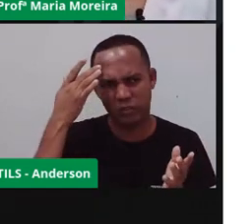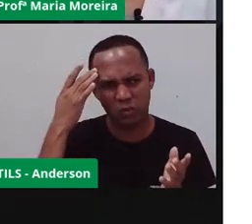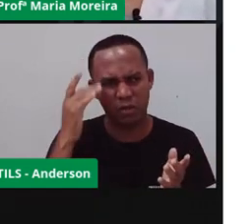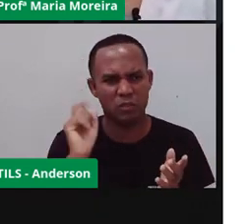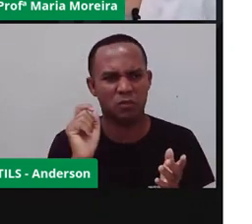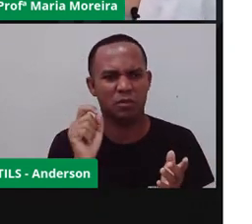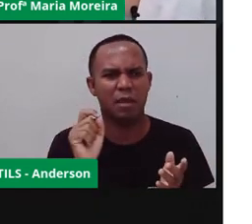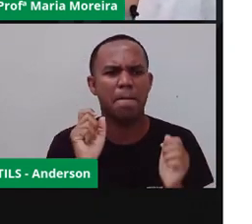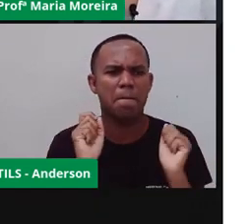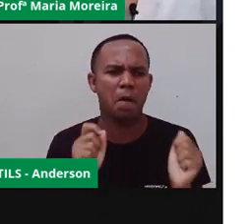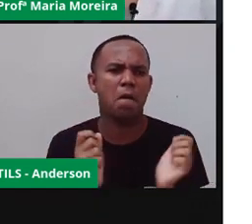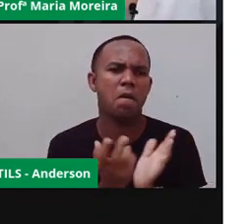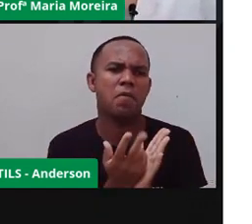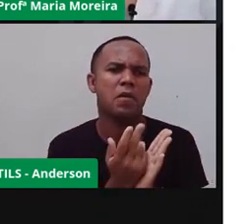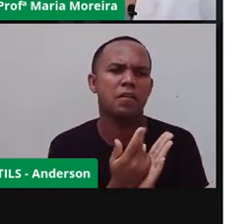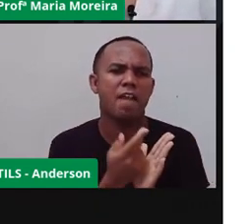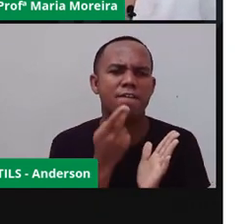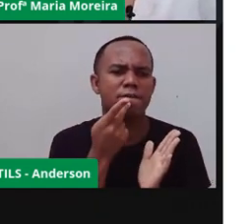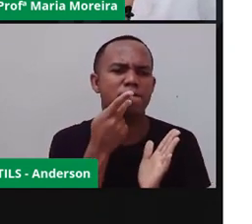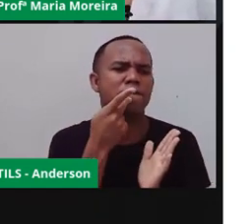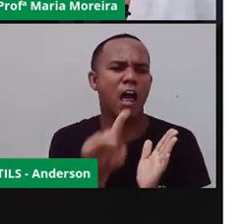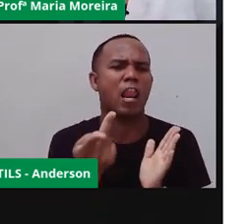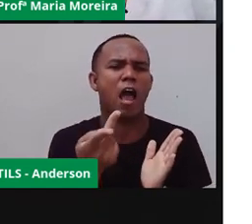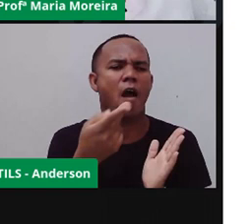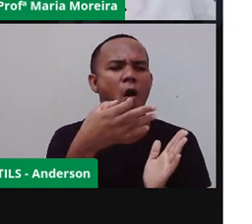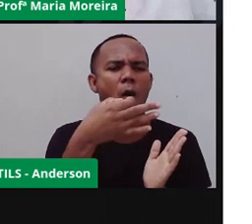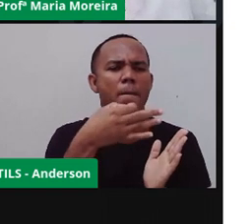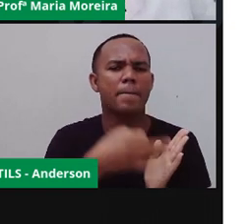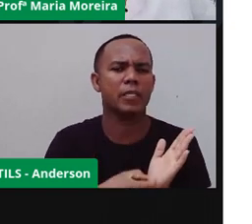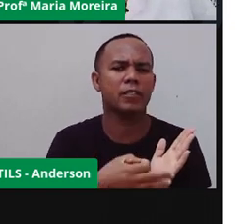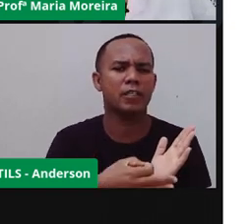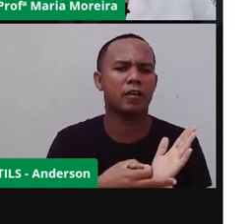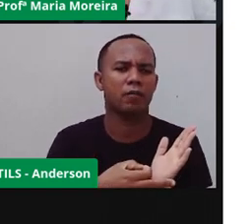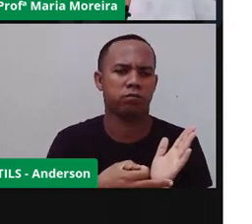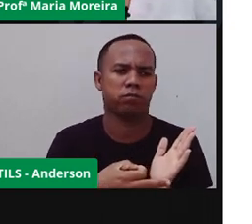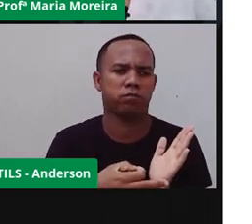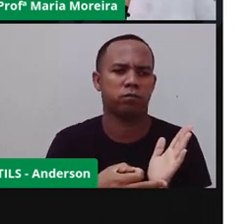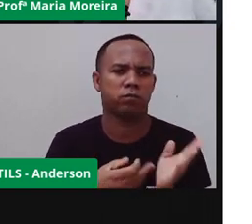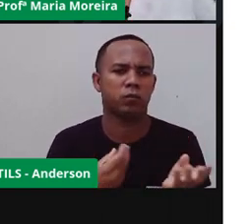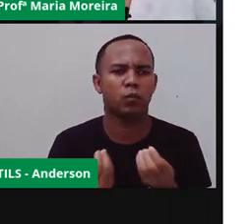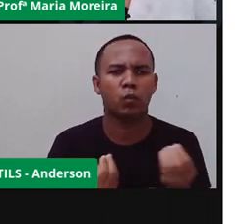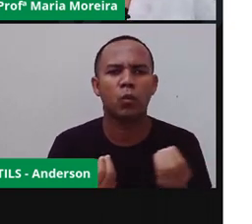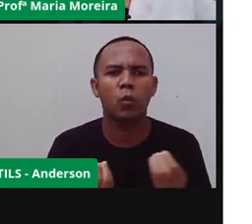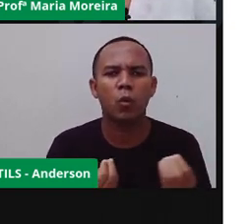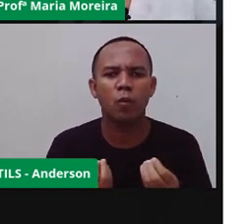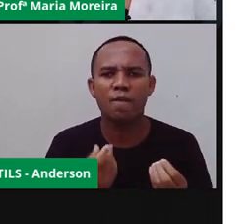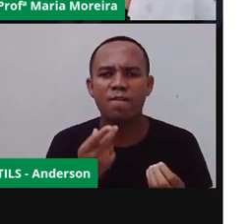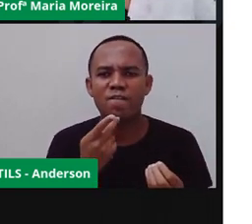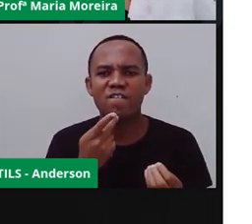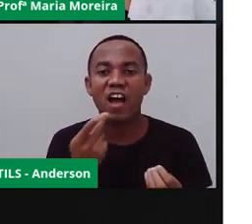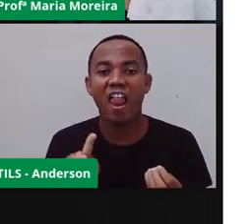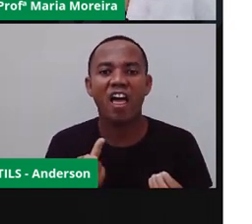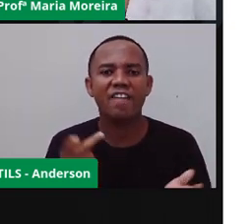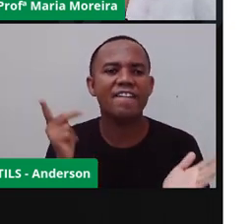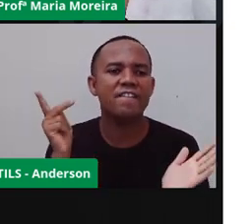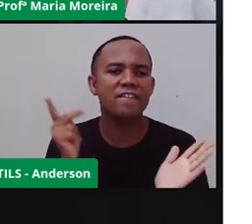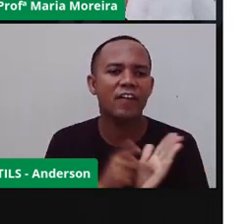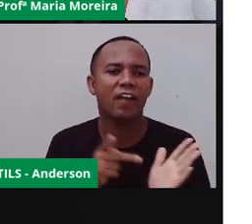desenhos engraçados. E que, na verdade, eram um humor, mas um humor com fundo de